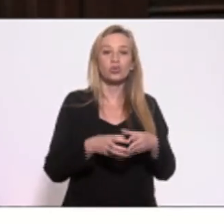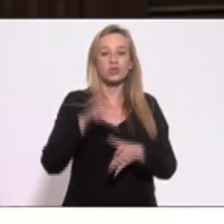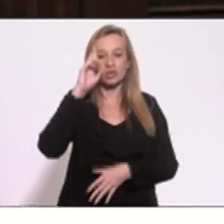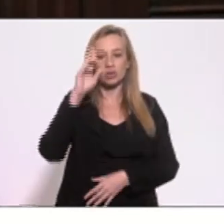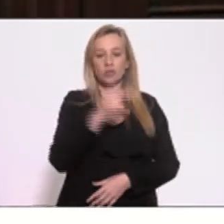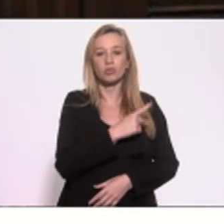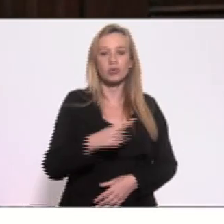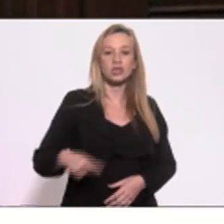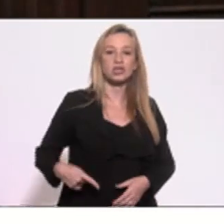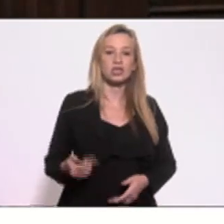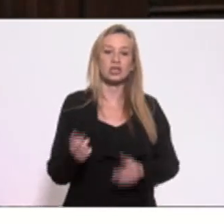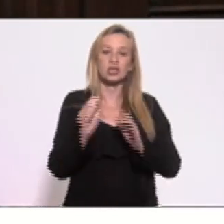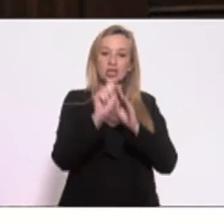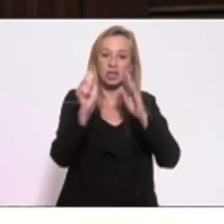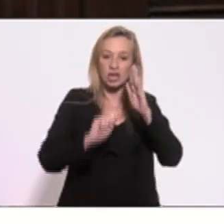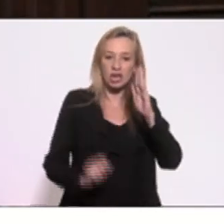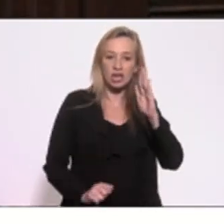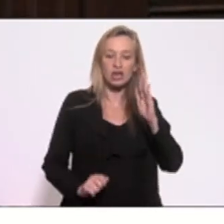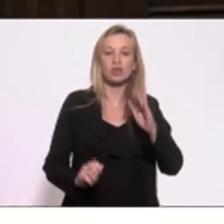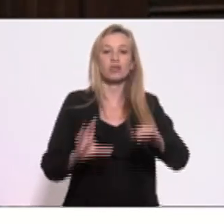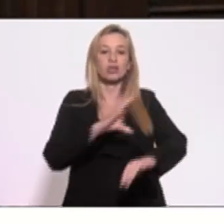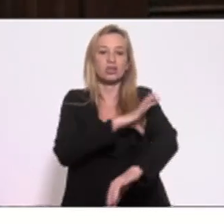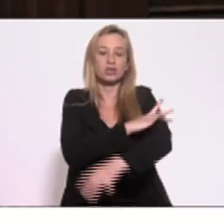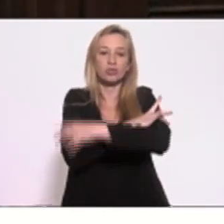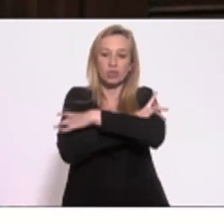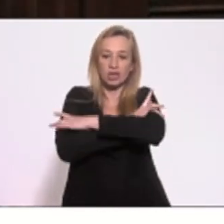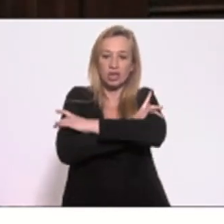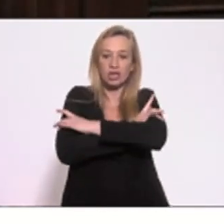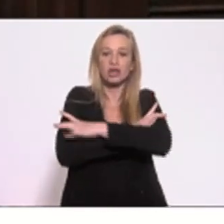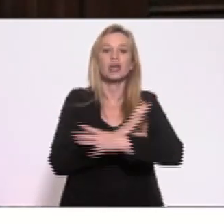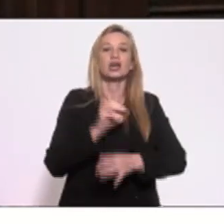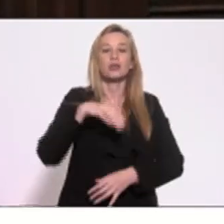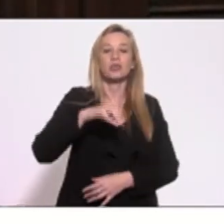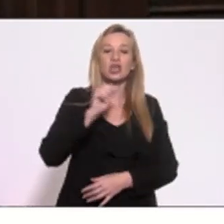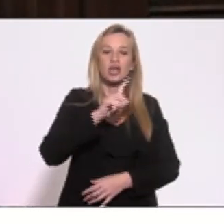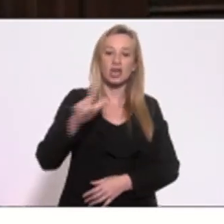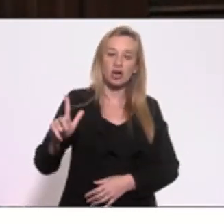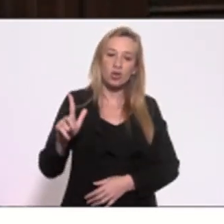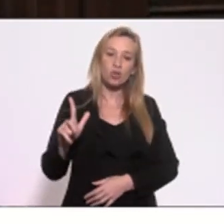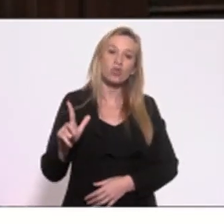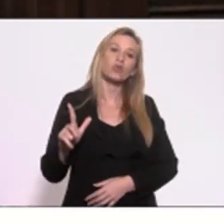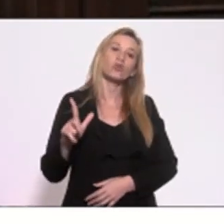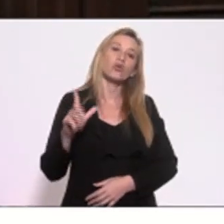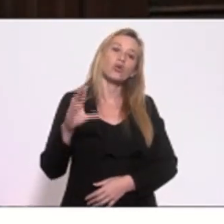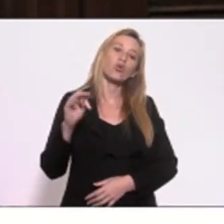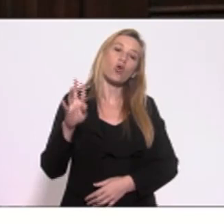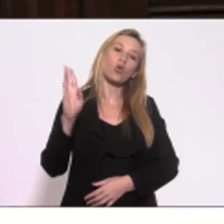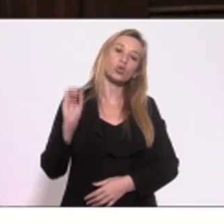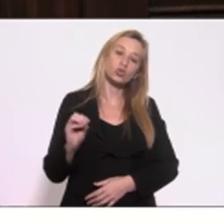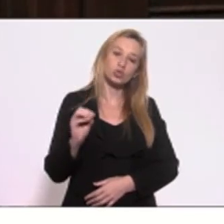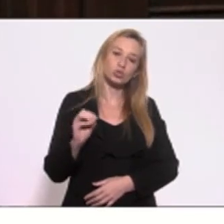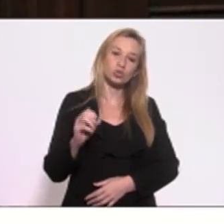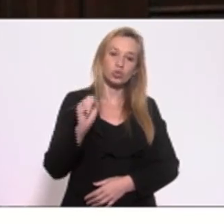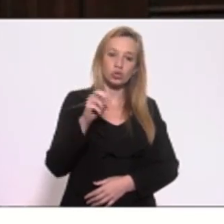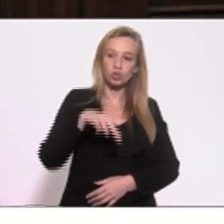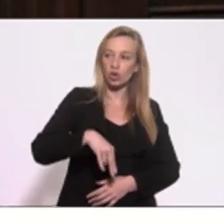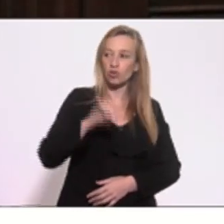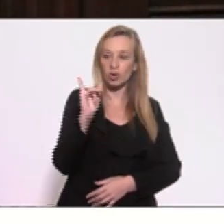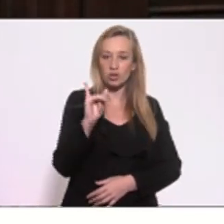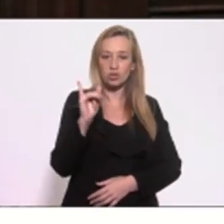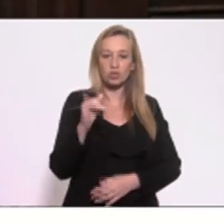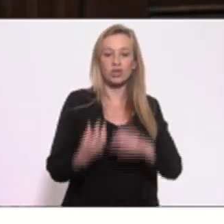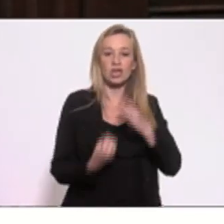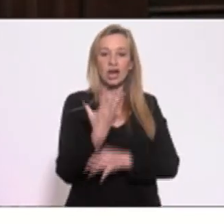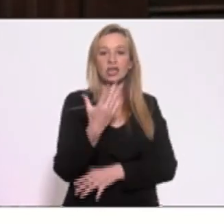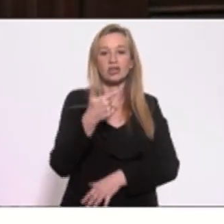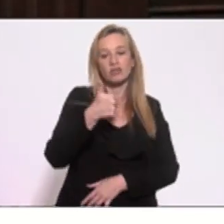presidente, de terreiro, de candomblé, localizada em Miguel Couto, distrito de Nova Iguaçu, fundada em 23 de